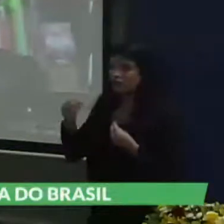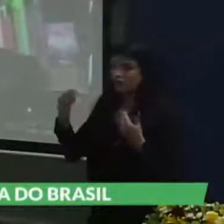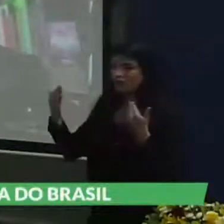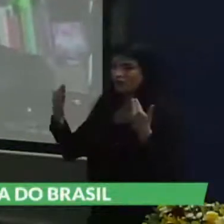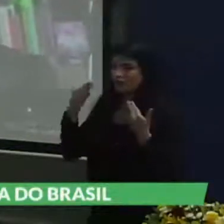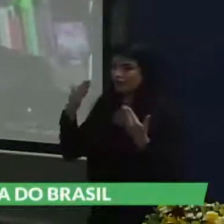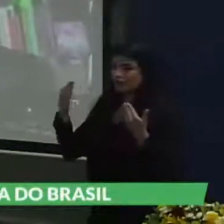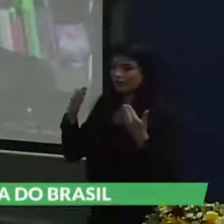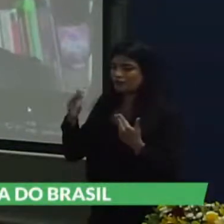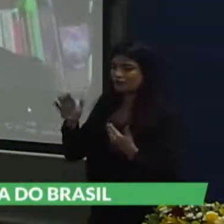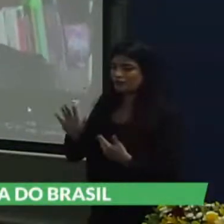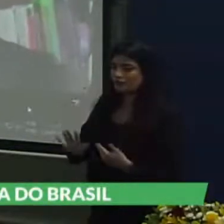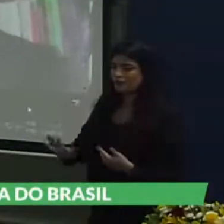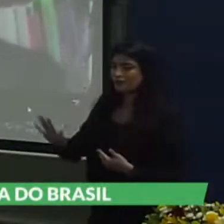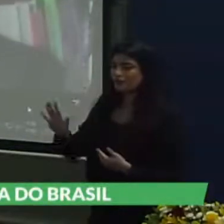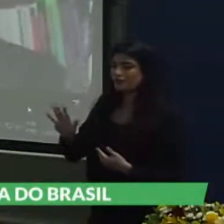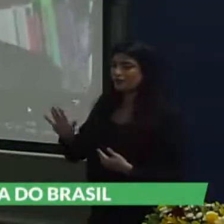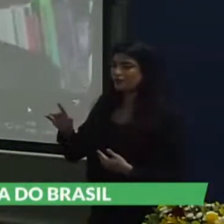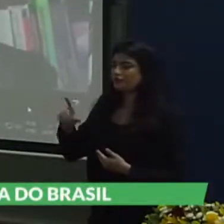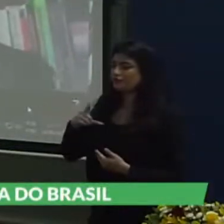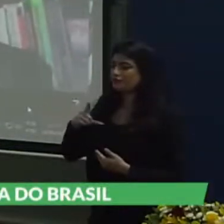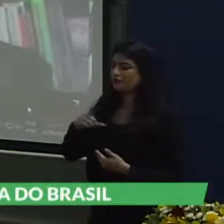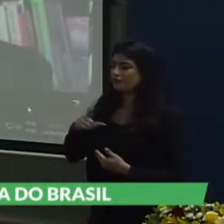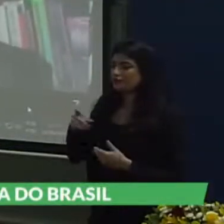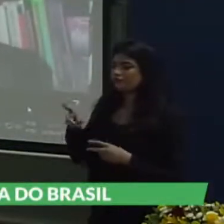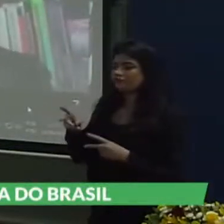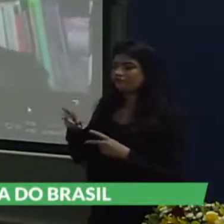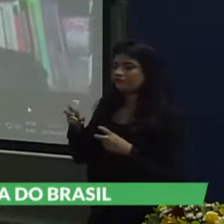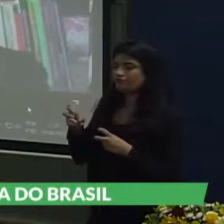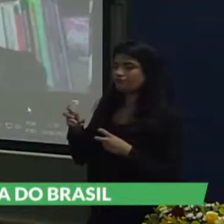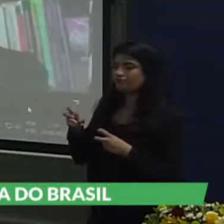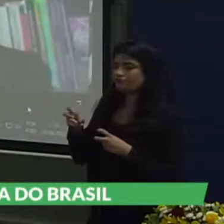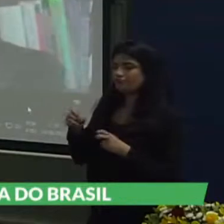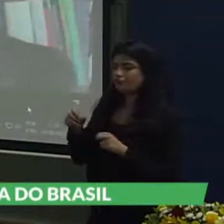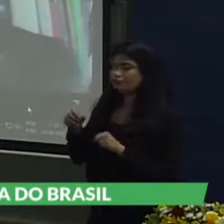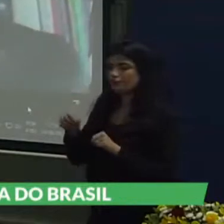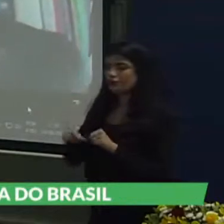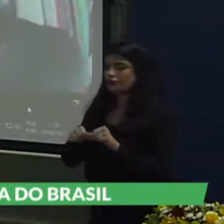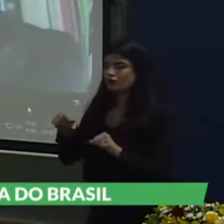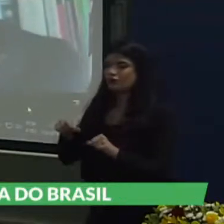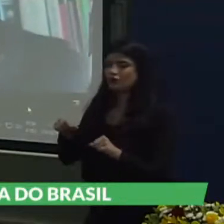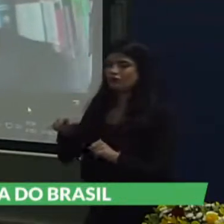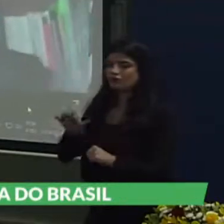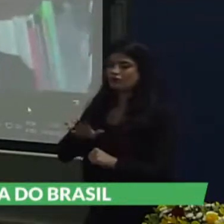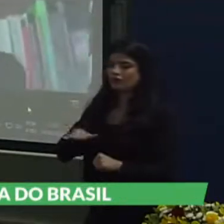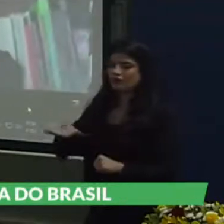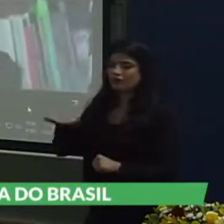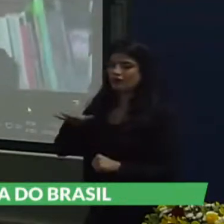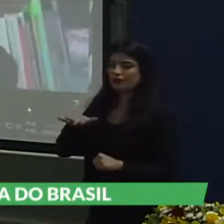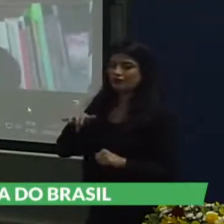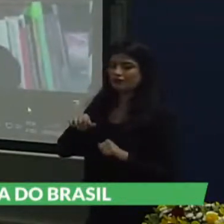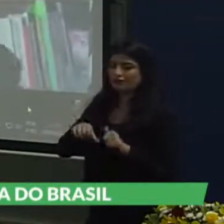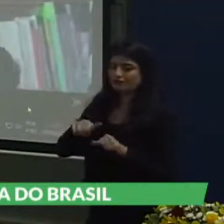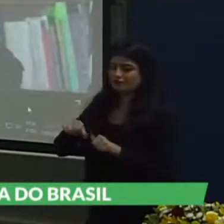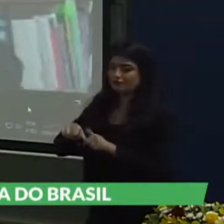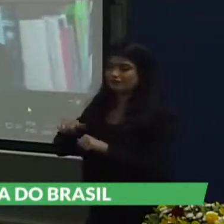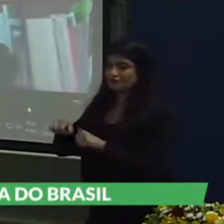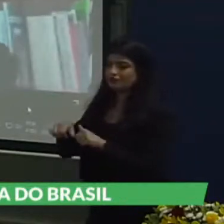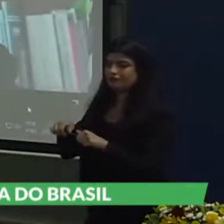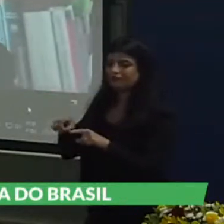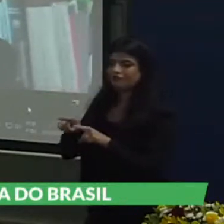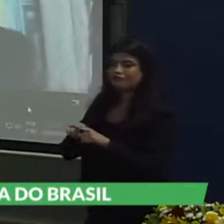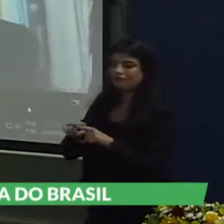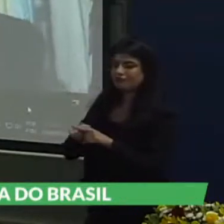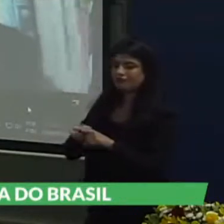psicologia se disseminou em diferentes campos de atuação, se